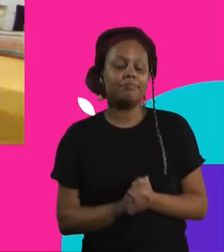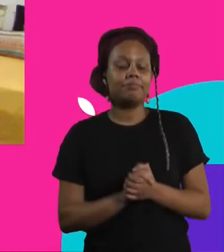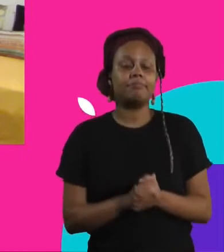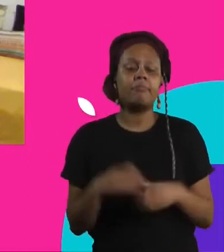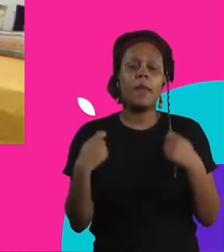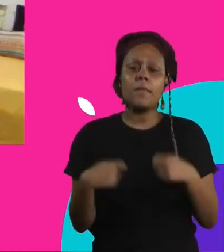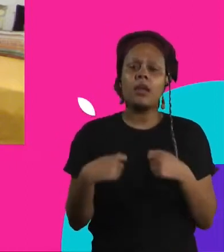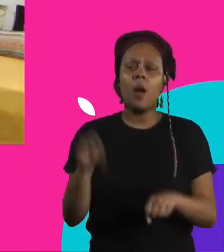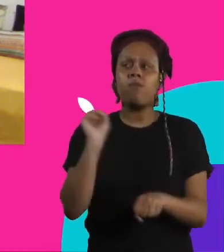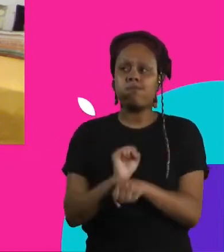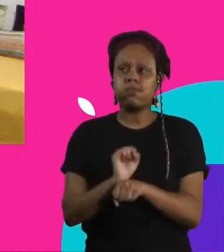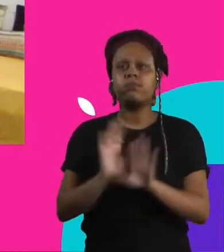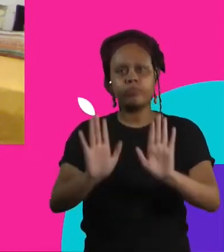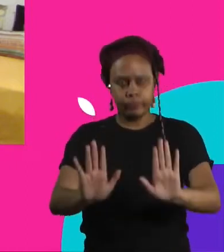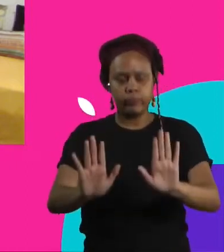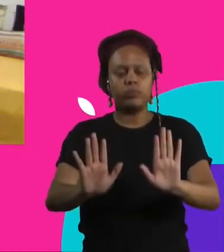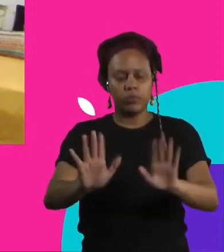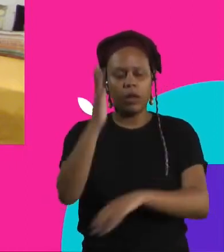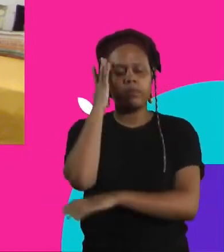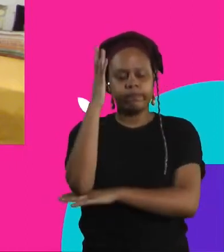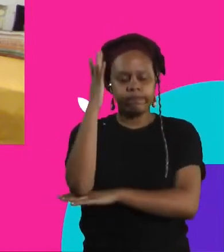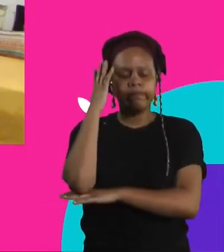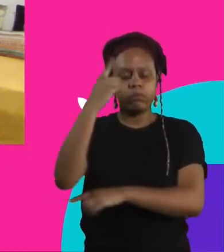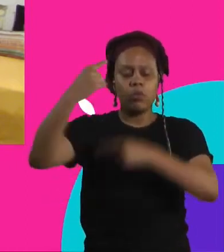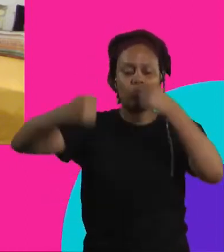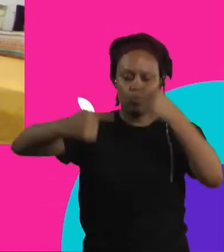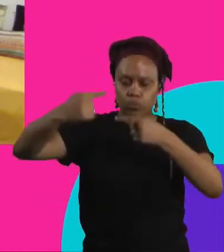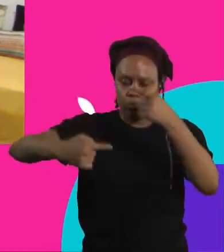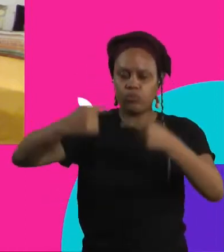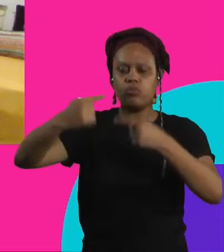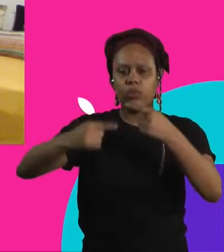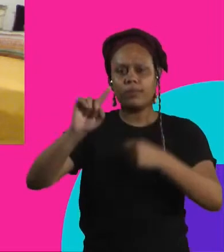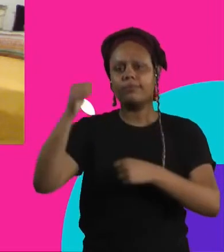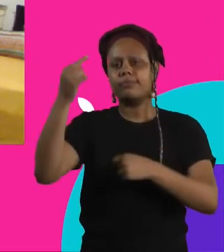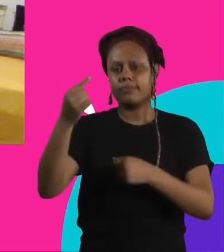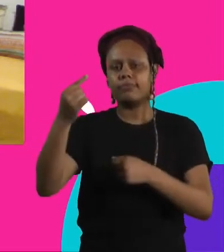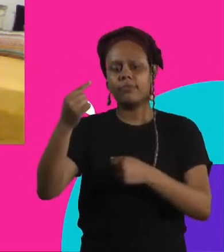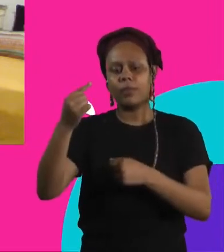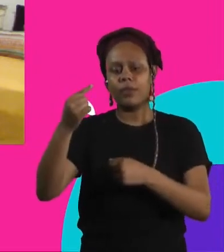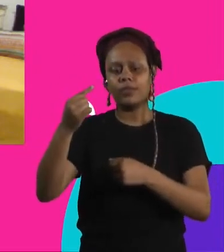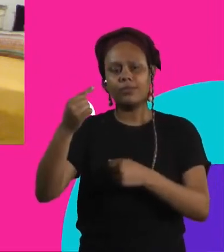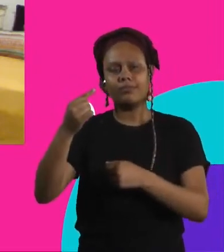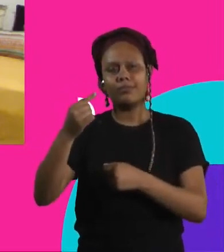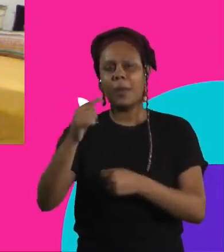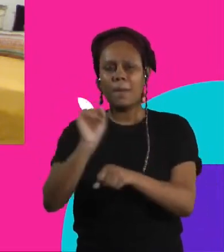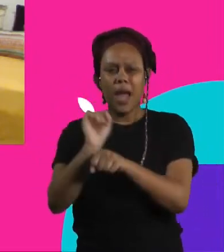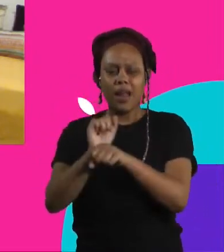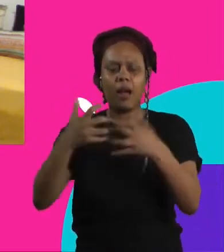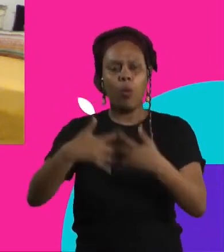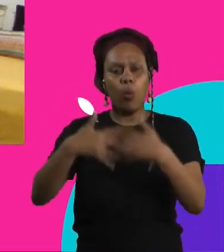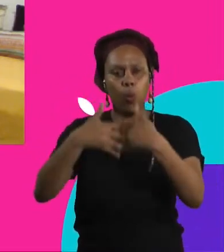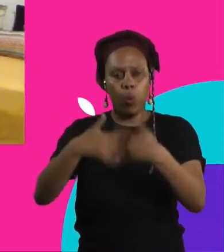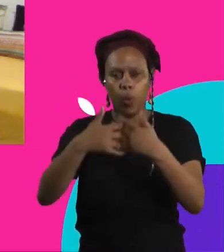para refletir e debater, e depois passar a combater o preconceito etário e tirar do automático,